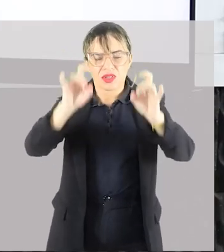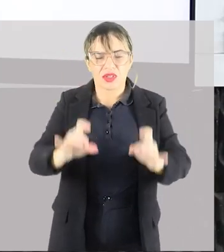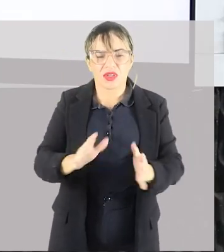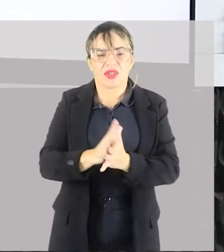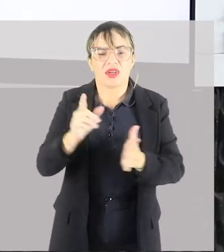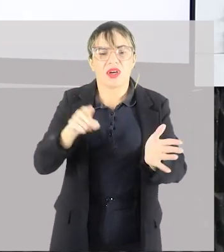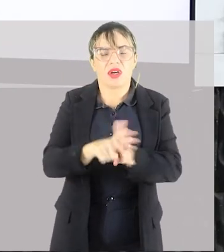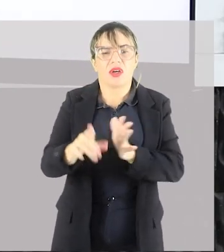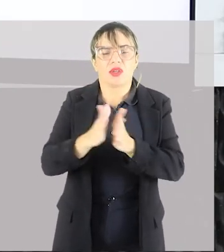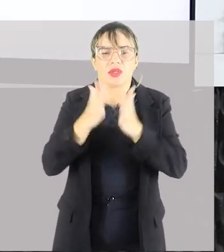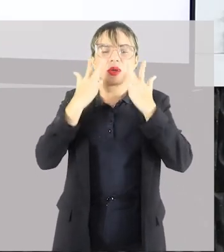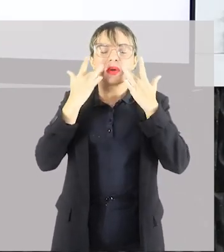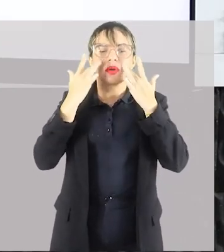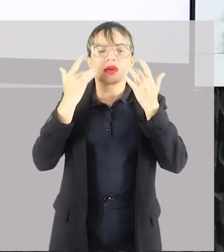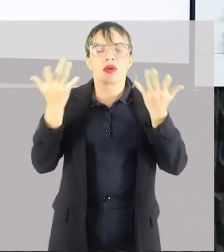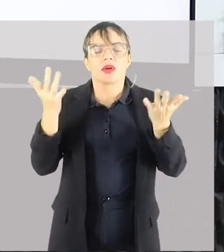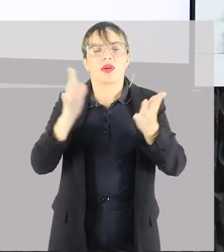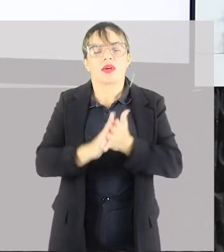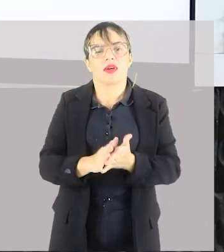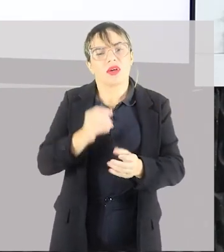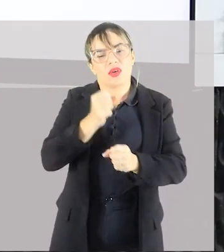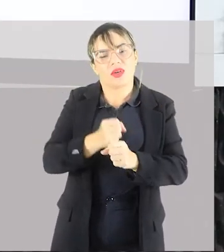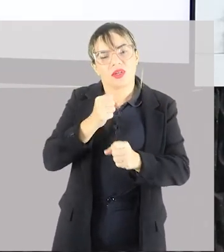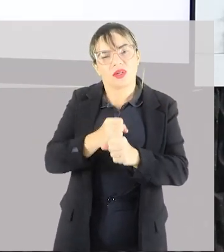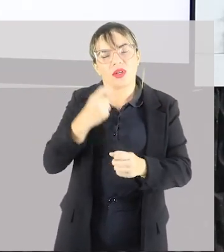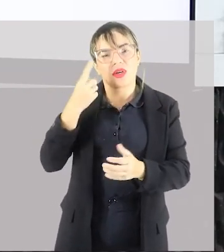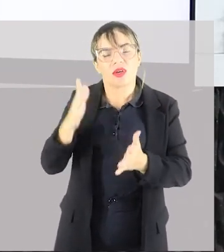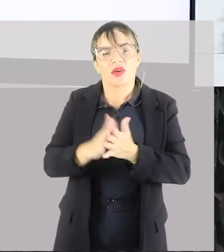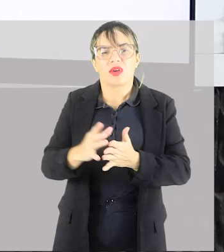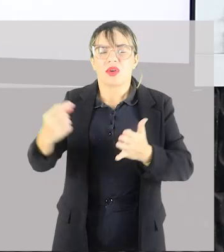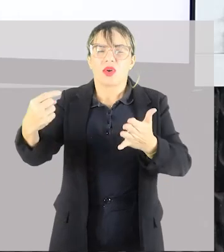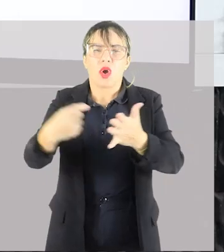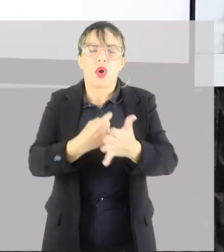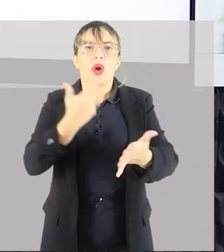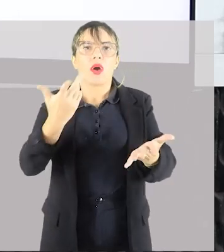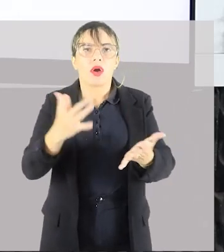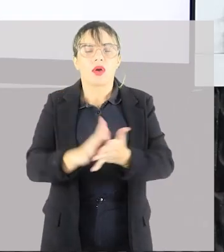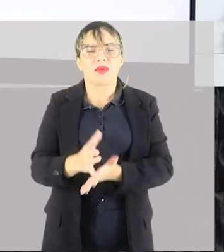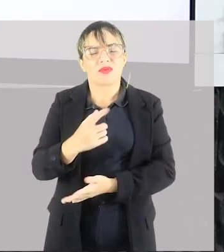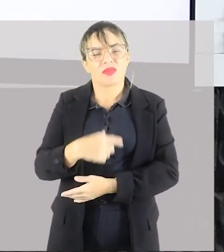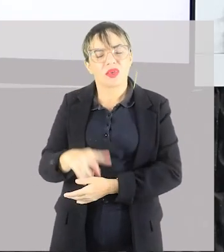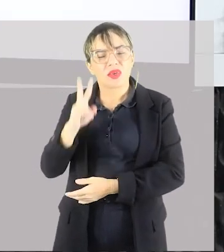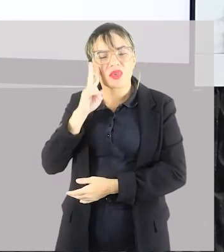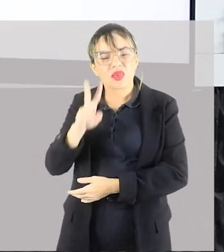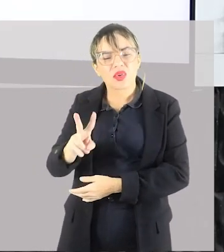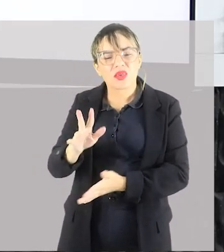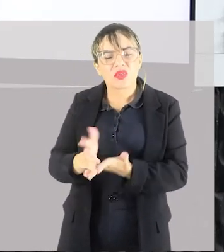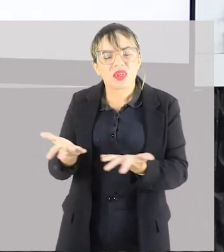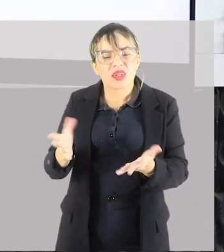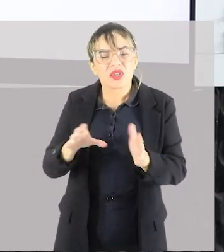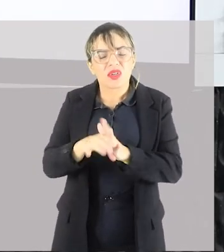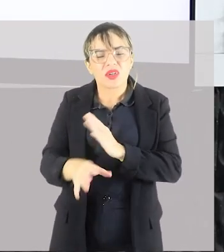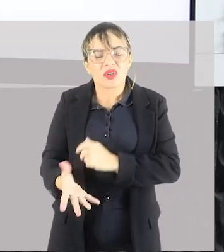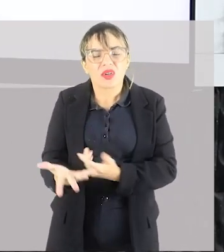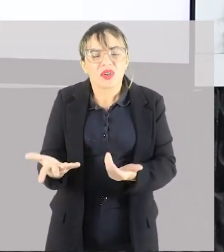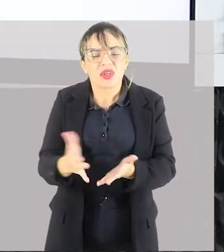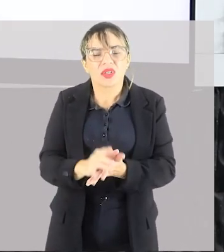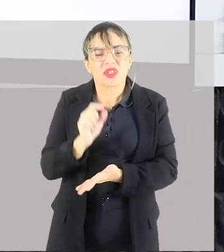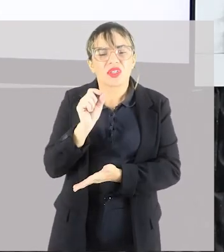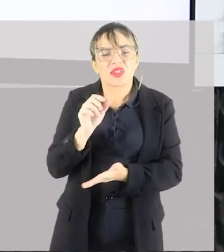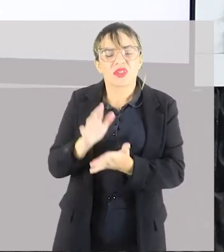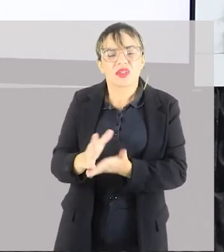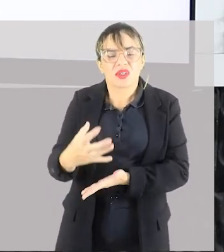questionar a obra. A pergunta, se você quiser fazer, é o que eu estou vendo, para que isso me traz algum tipo de sensação? Qual